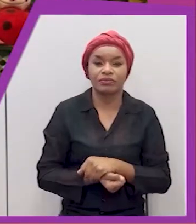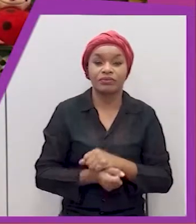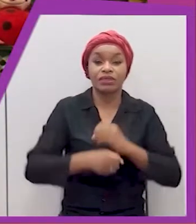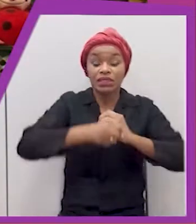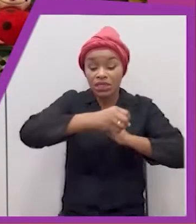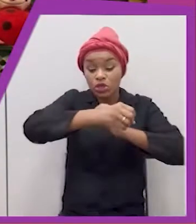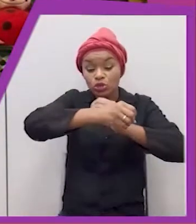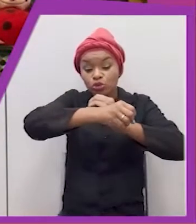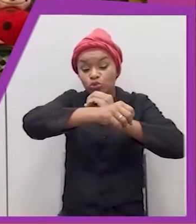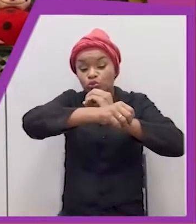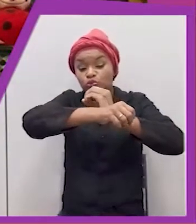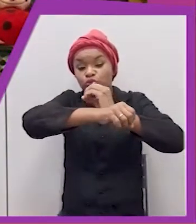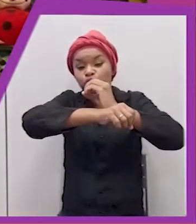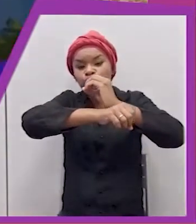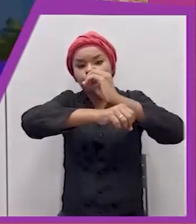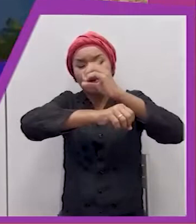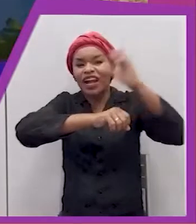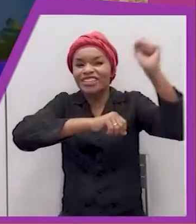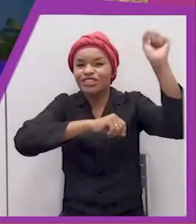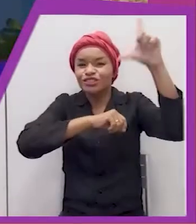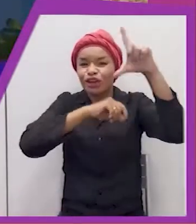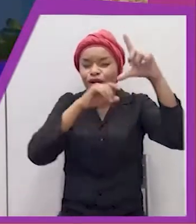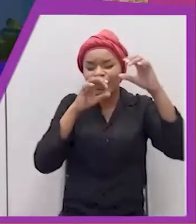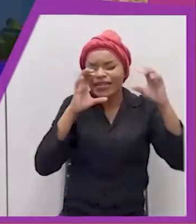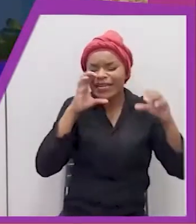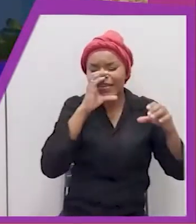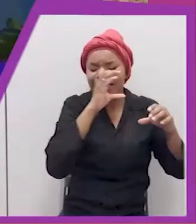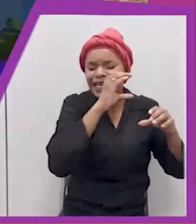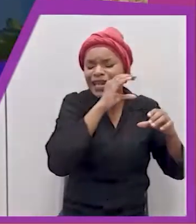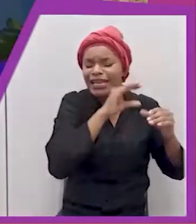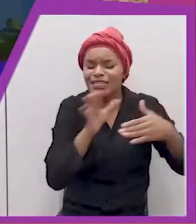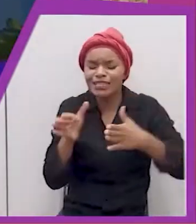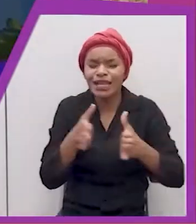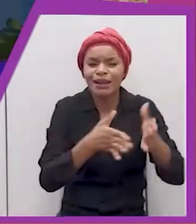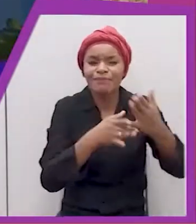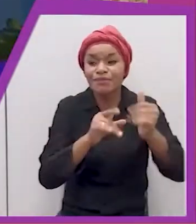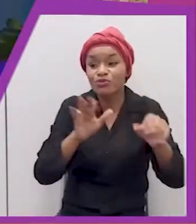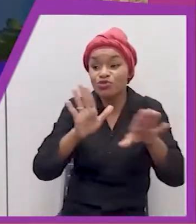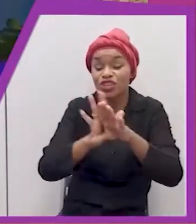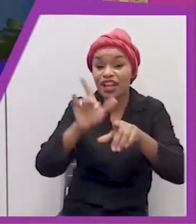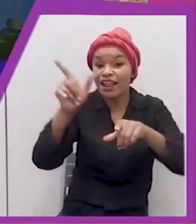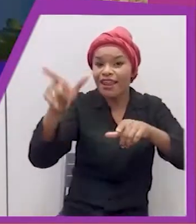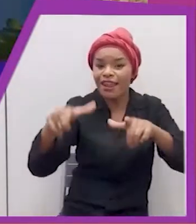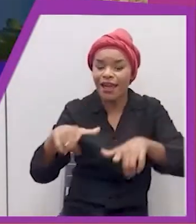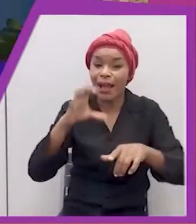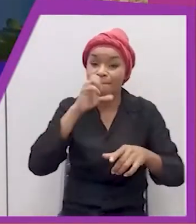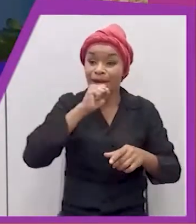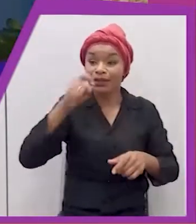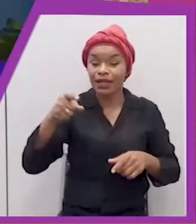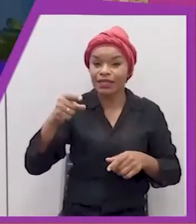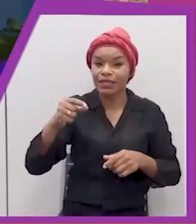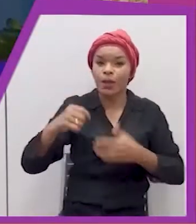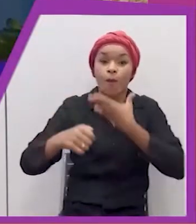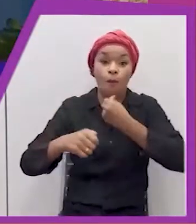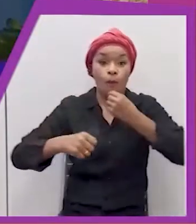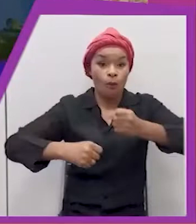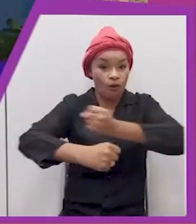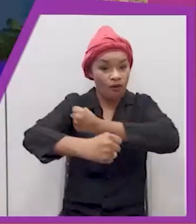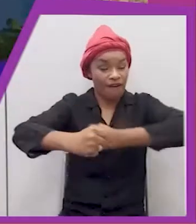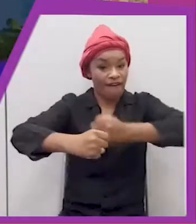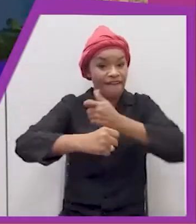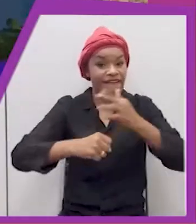é e o sol esquentava o dia no caminho da